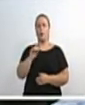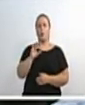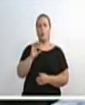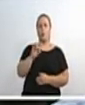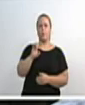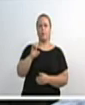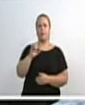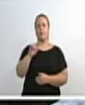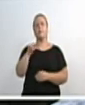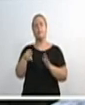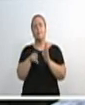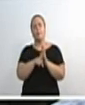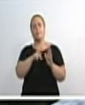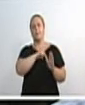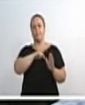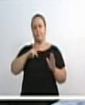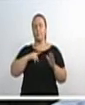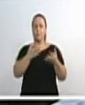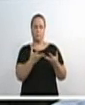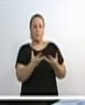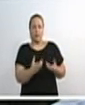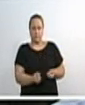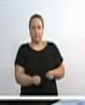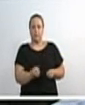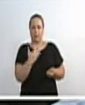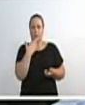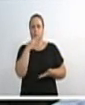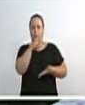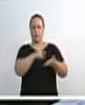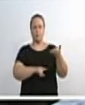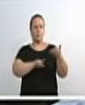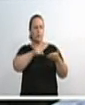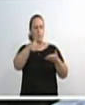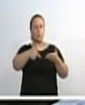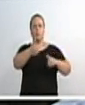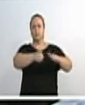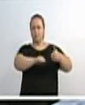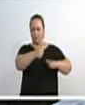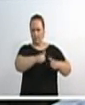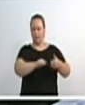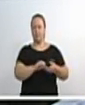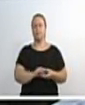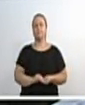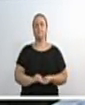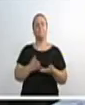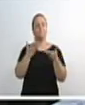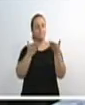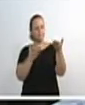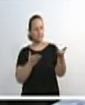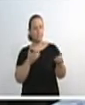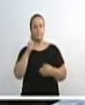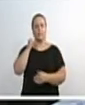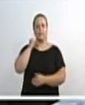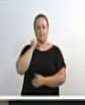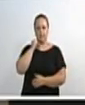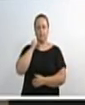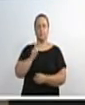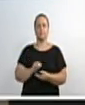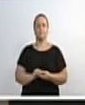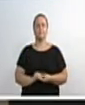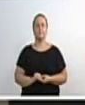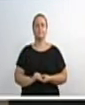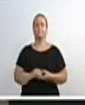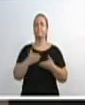Recebo o requerimento para posterior análise e inclusão na ordem do dia. Ouço pela ordem vereador Silvio Zimmermann.